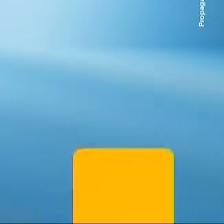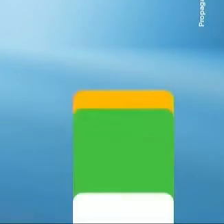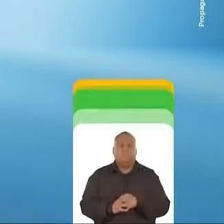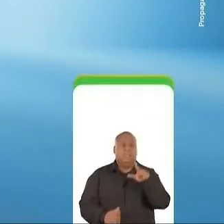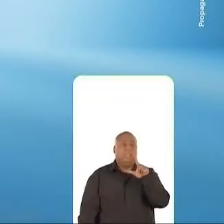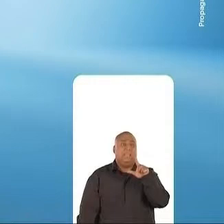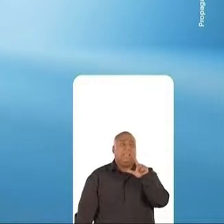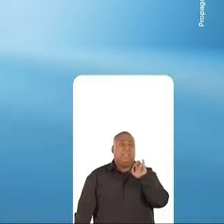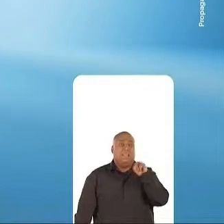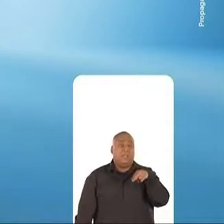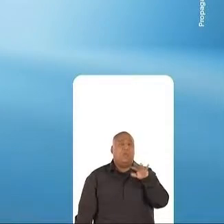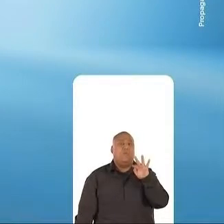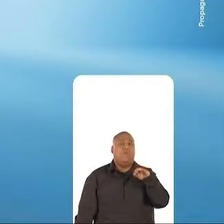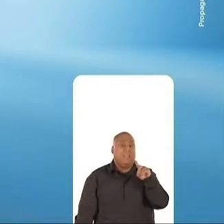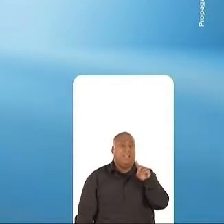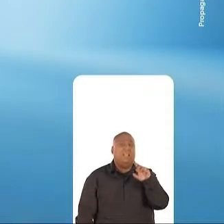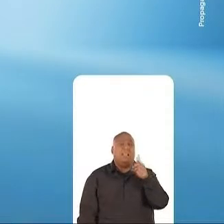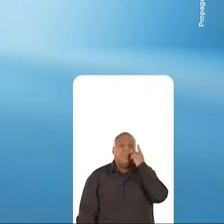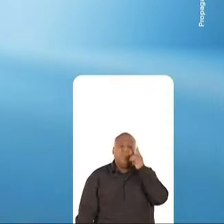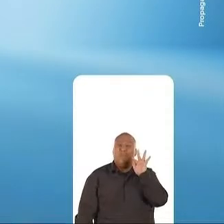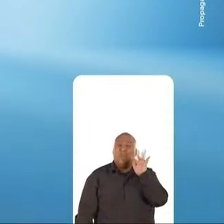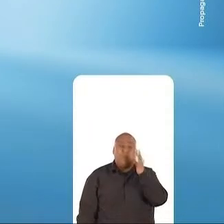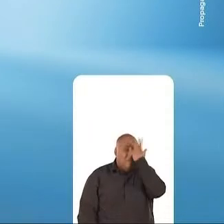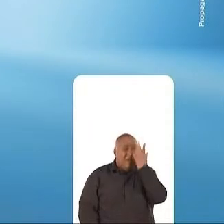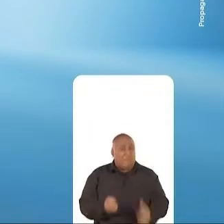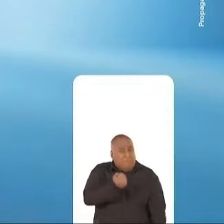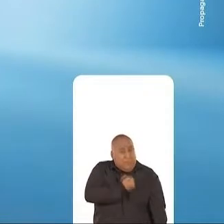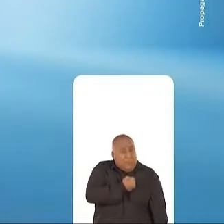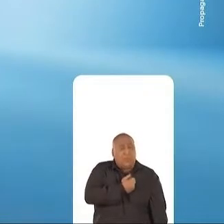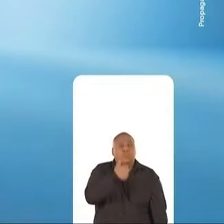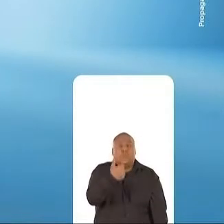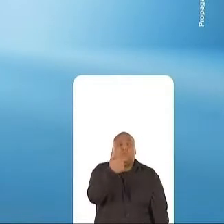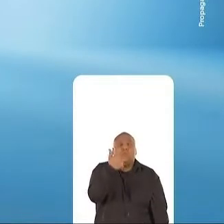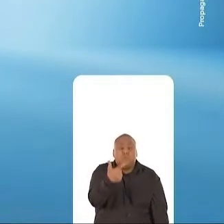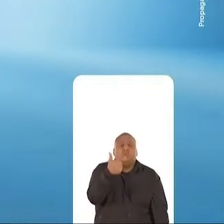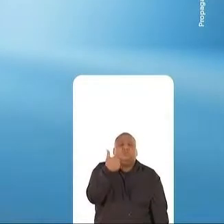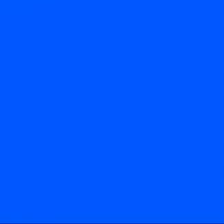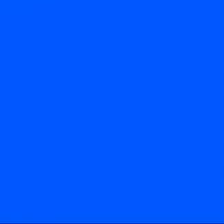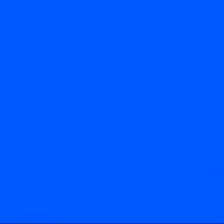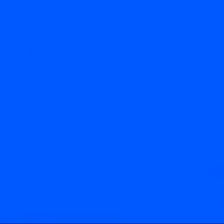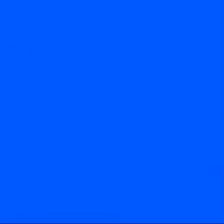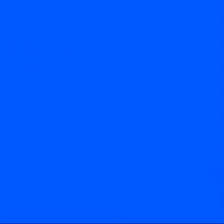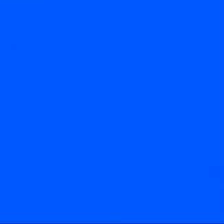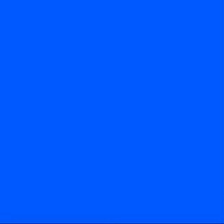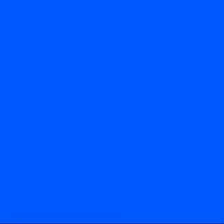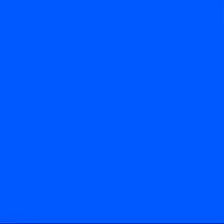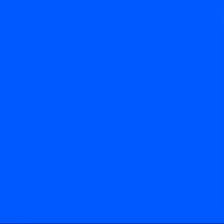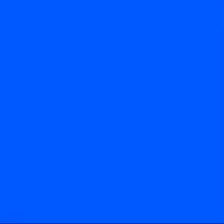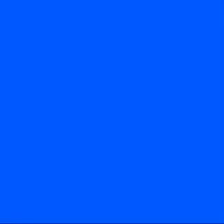12124. 12012. Esse é o seu voto certeiro. Dani Rodrigueiro.